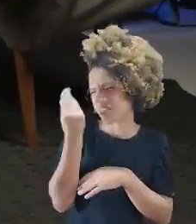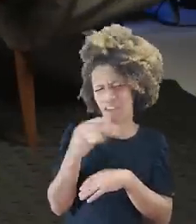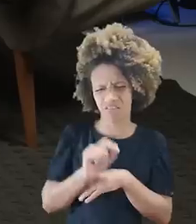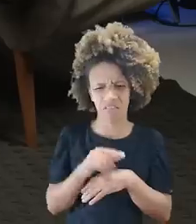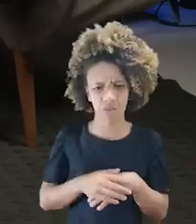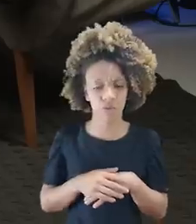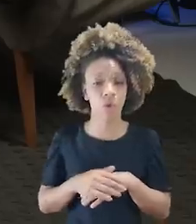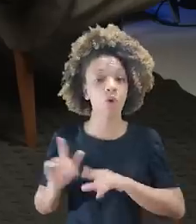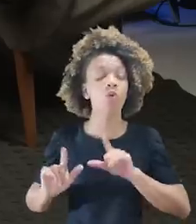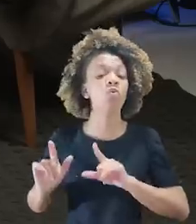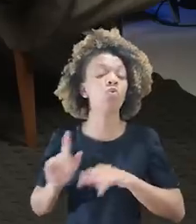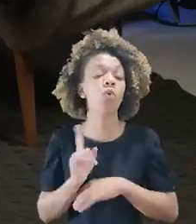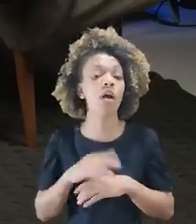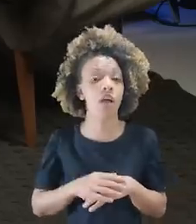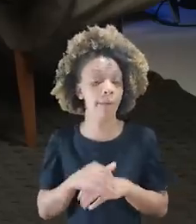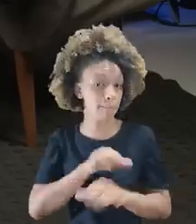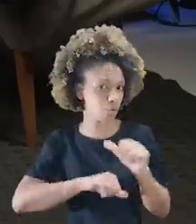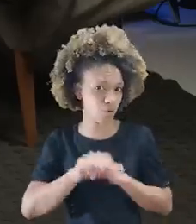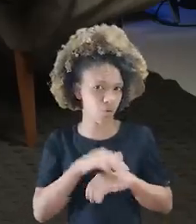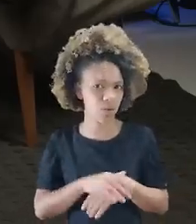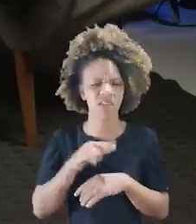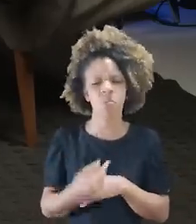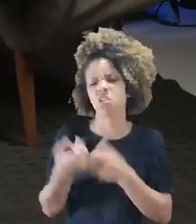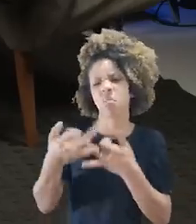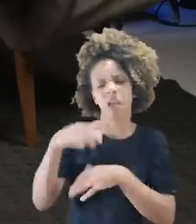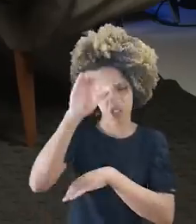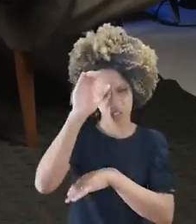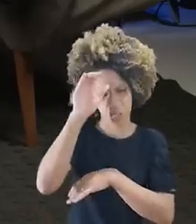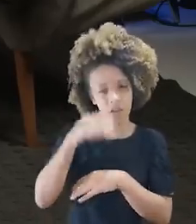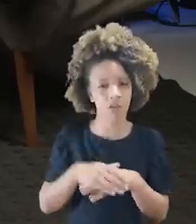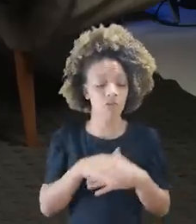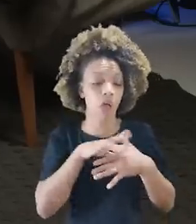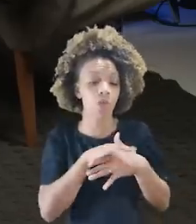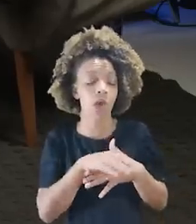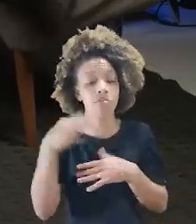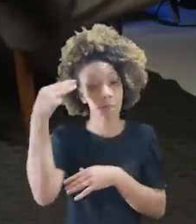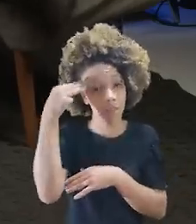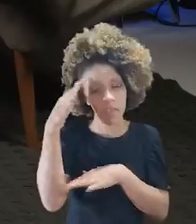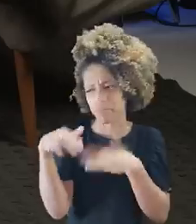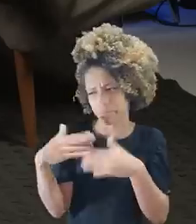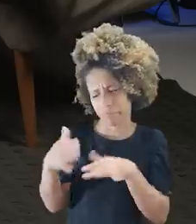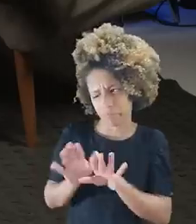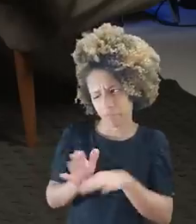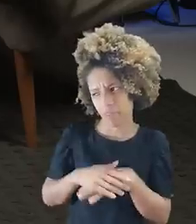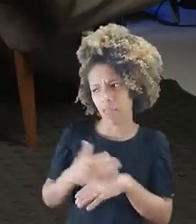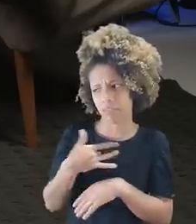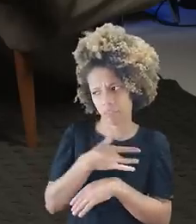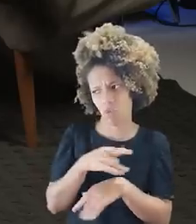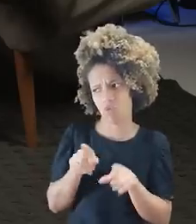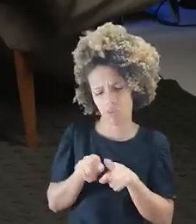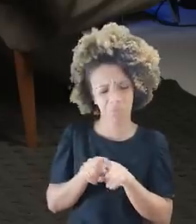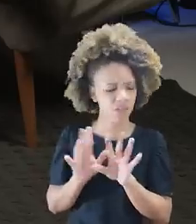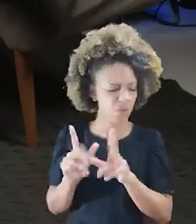negóci não é n TV m é depois você fala a gente fala da Tiazinha Mundo Mudou das doenças mentais e e da saúde